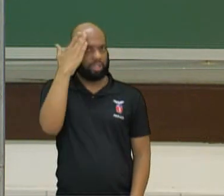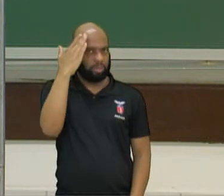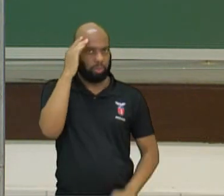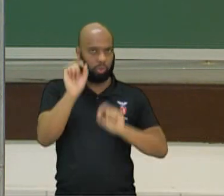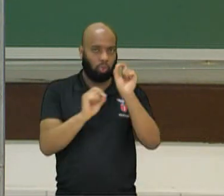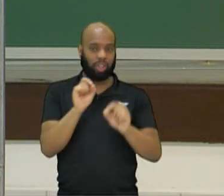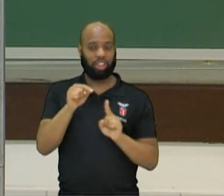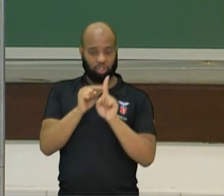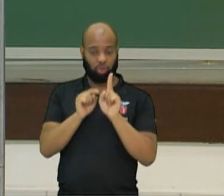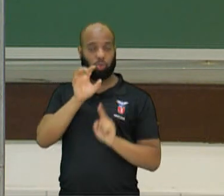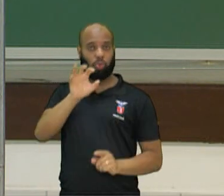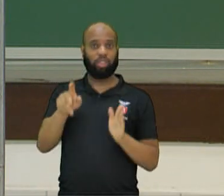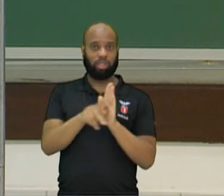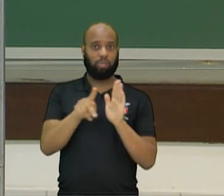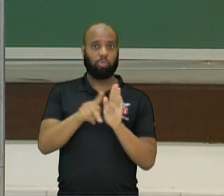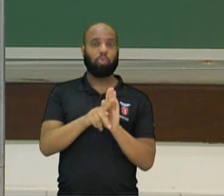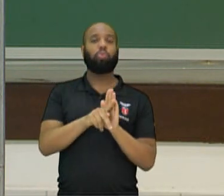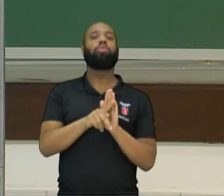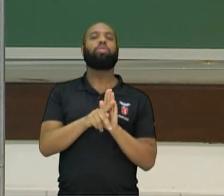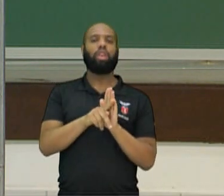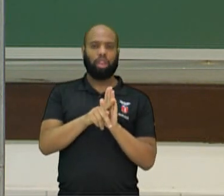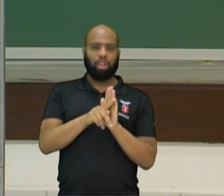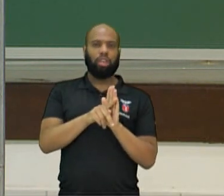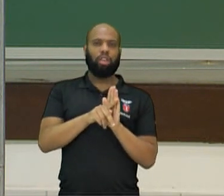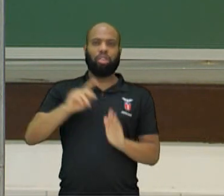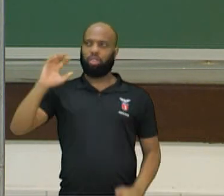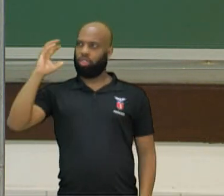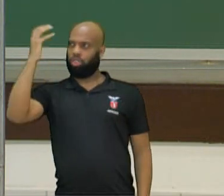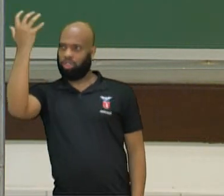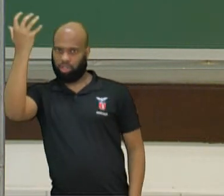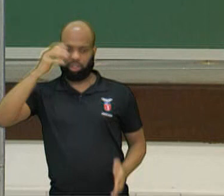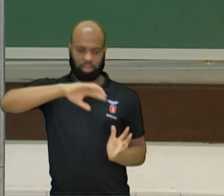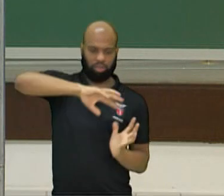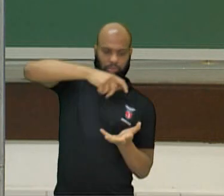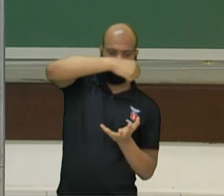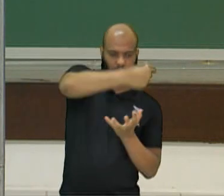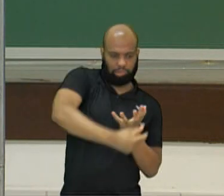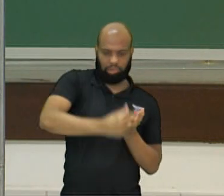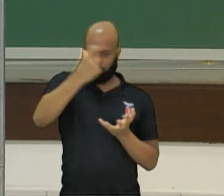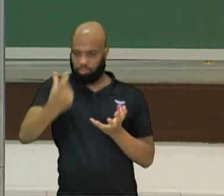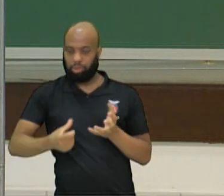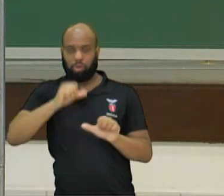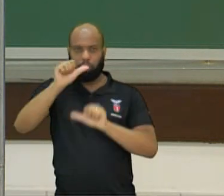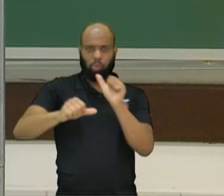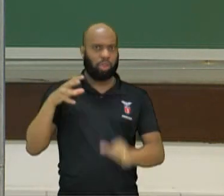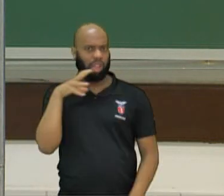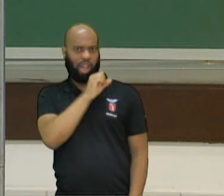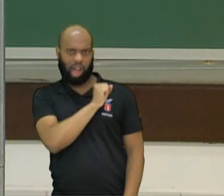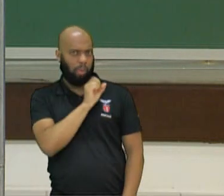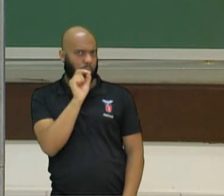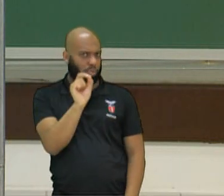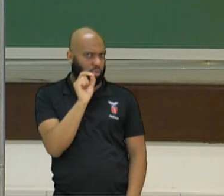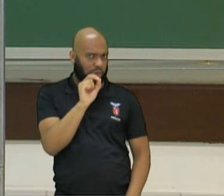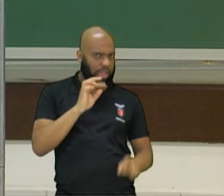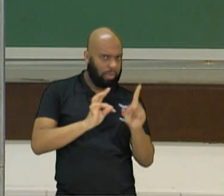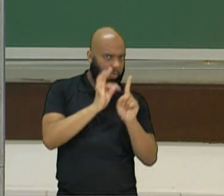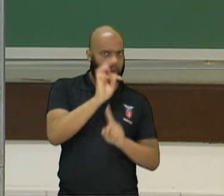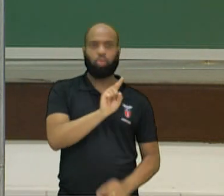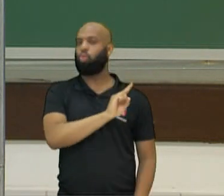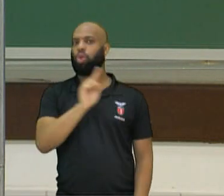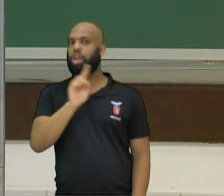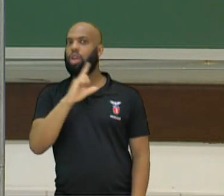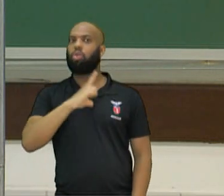nós estamos falando em um pouco mais frio, nós não estamos falando em quedas abruptas de temperatura. Nós estamos falando em